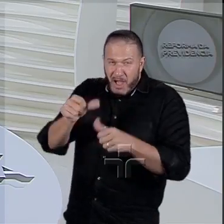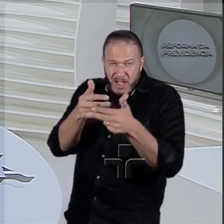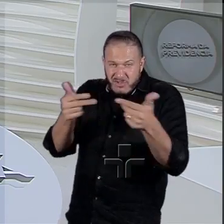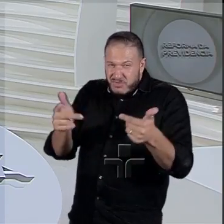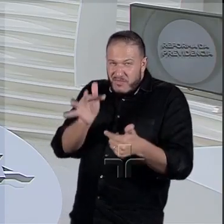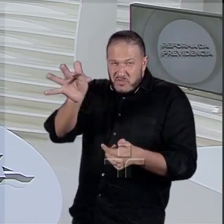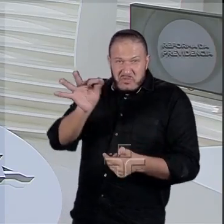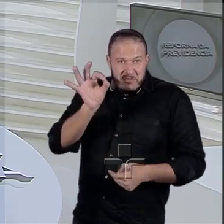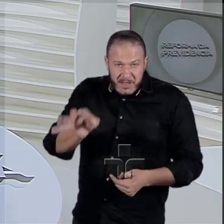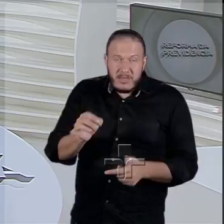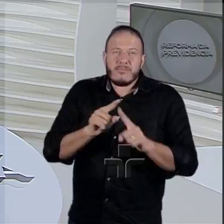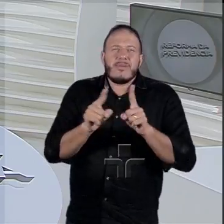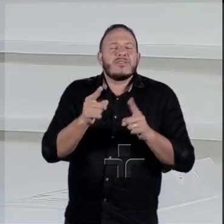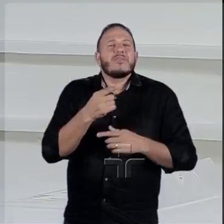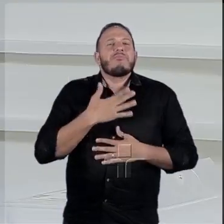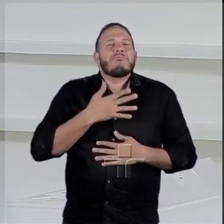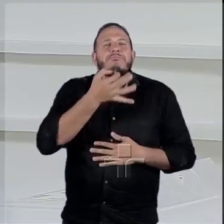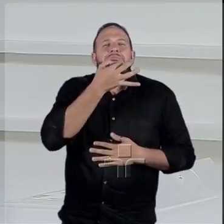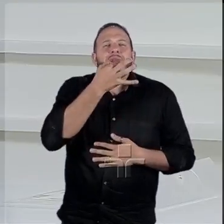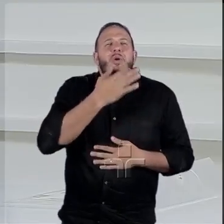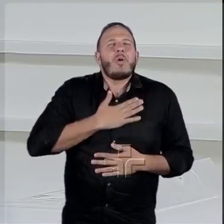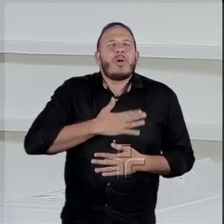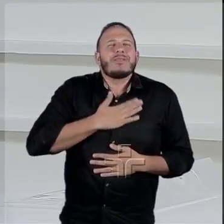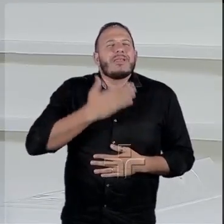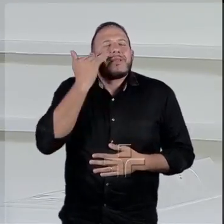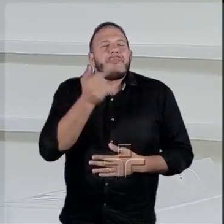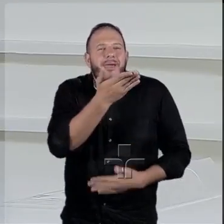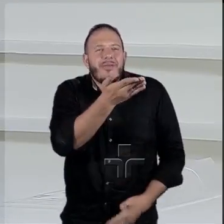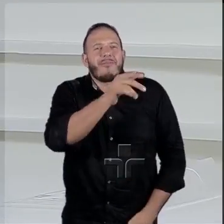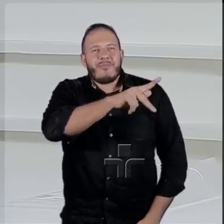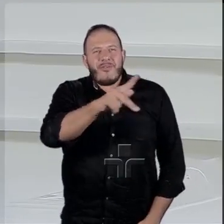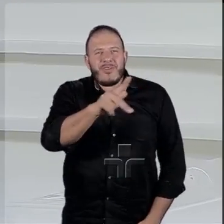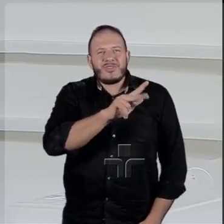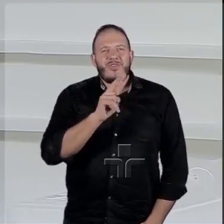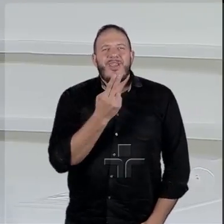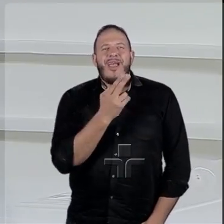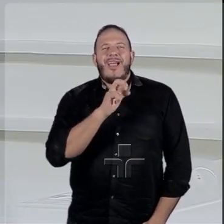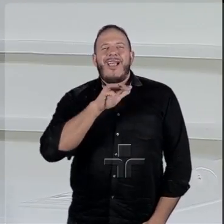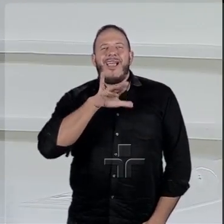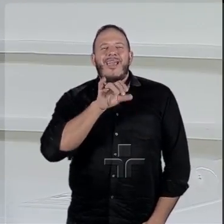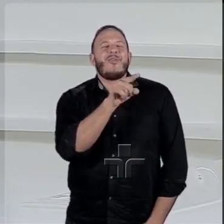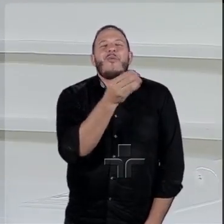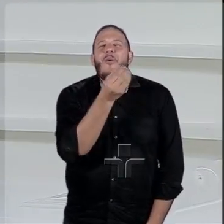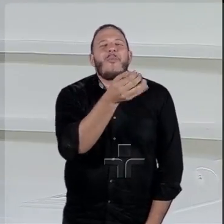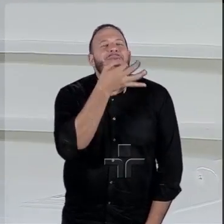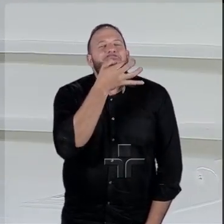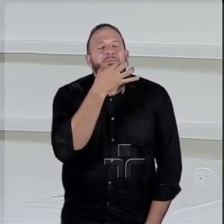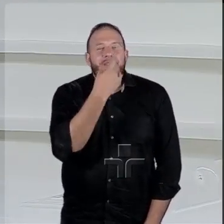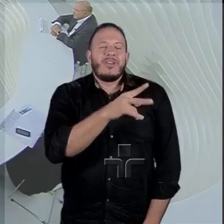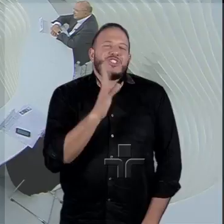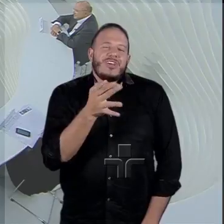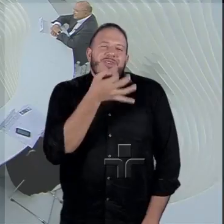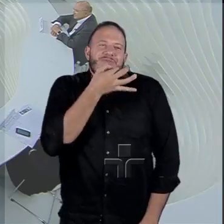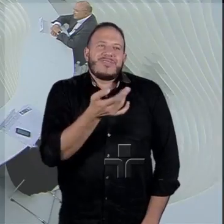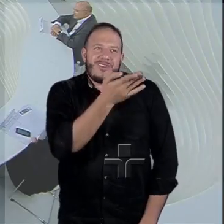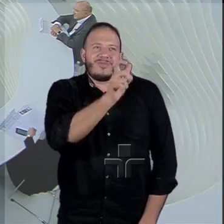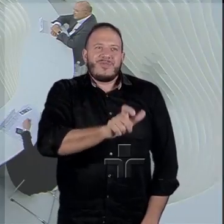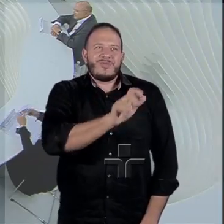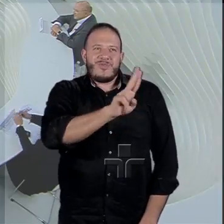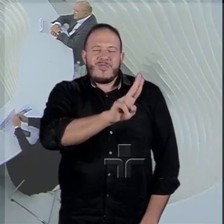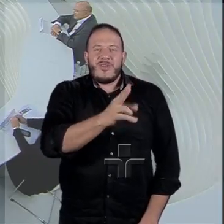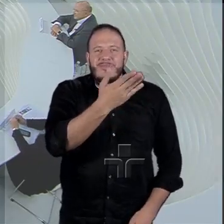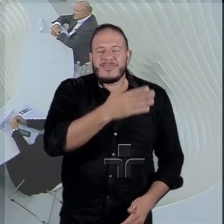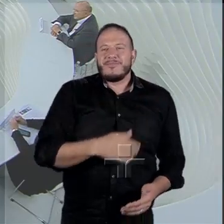eu gostaria até de saber do professor Hélio como é que ele vê isso tudo, já que eu já citei aqui. Vamos lá,